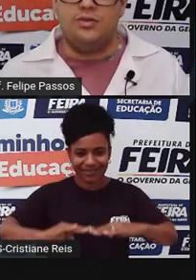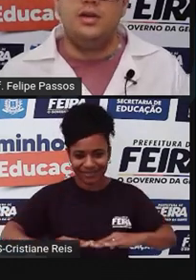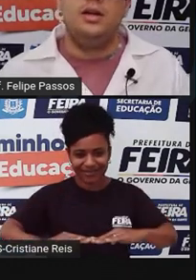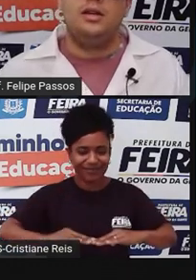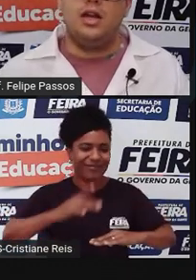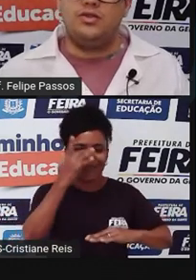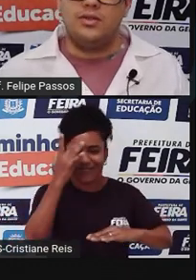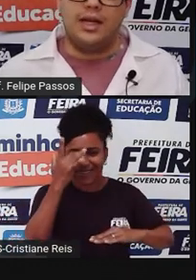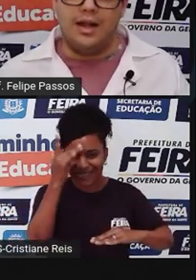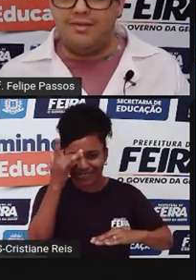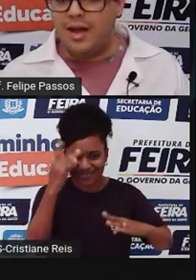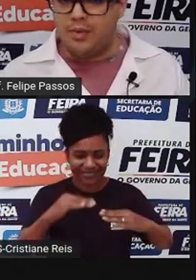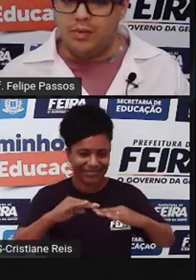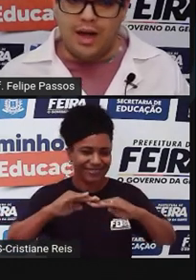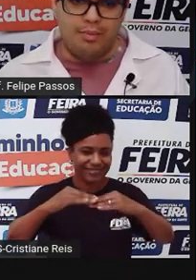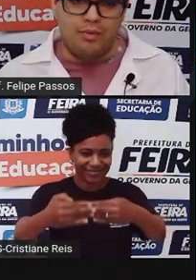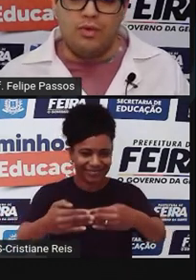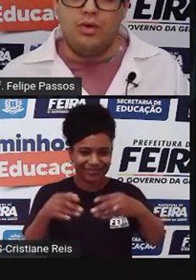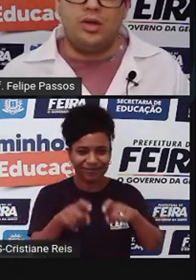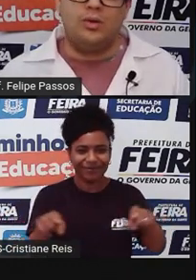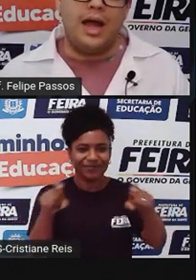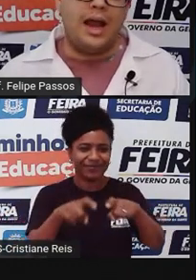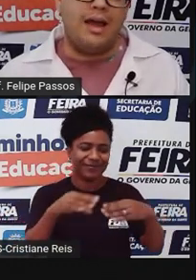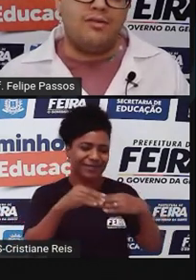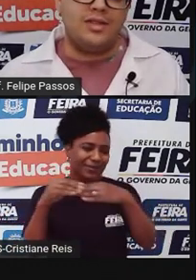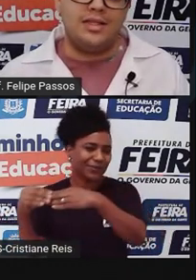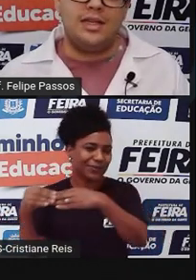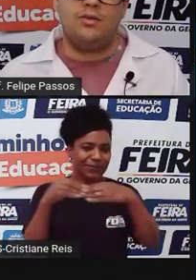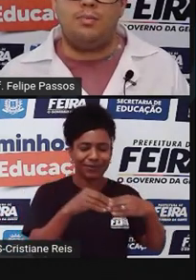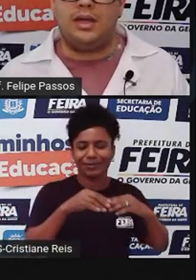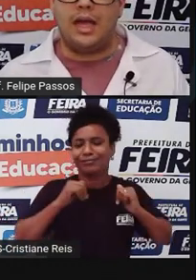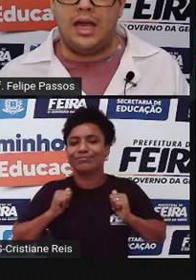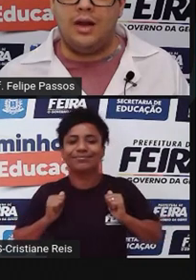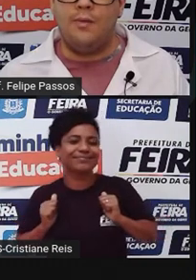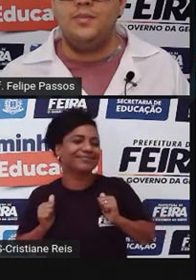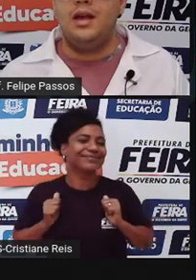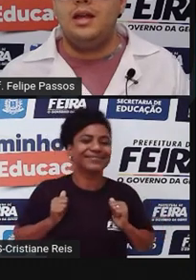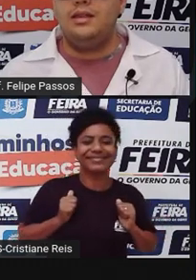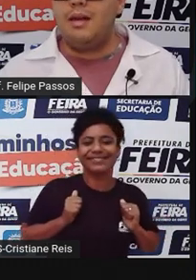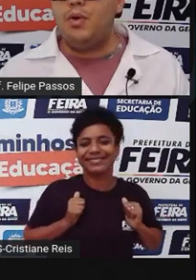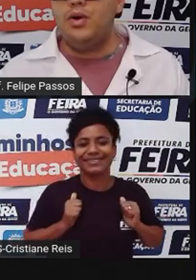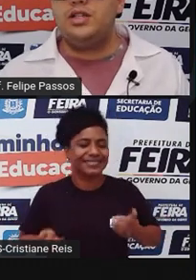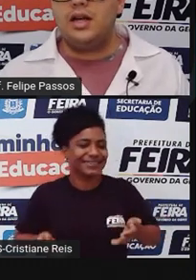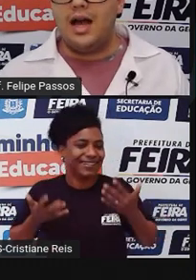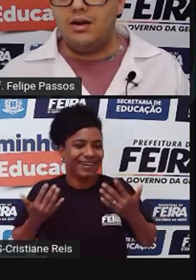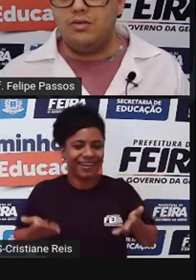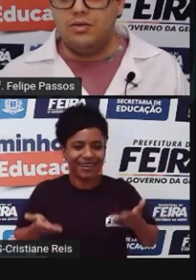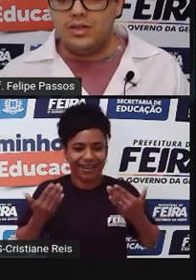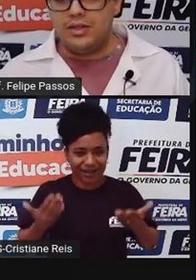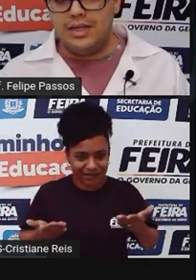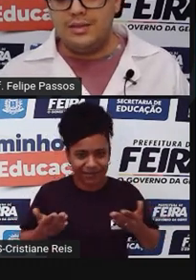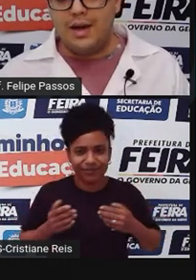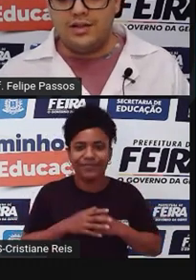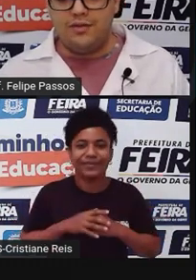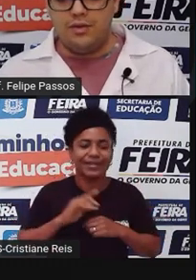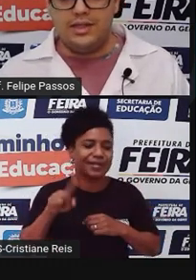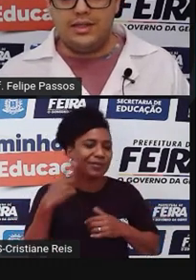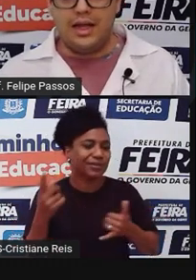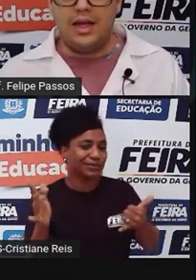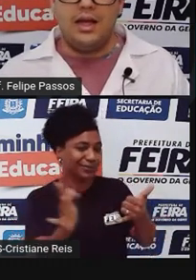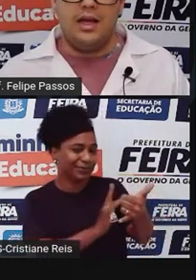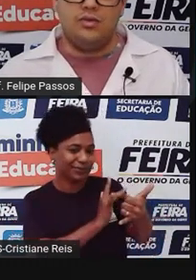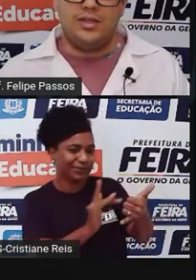portátil que a gente consegue levar para um lugar para o outro é leve Zinho é pequeno depois chegaram os